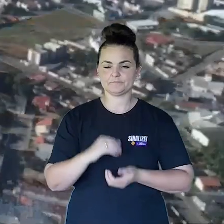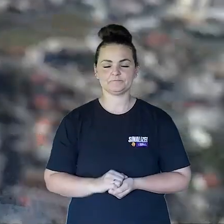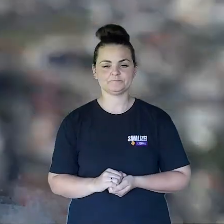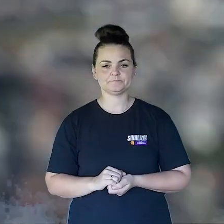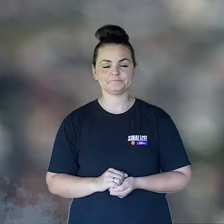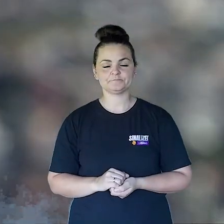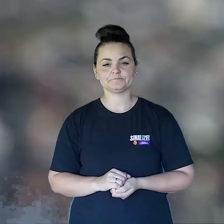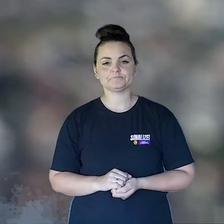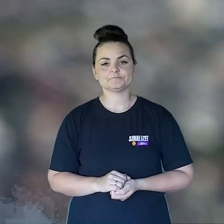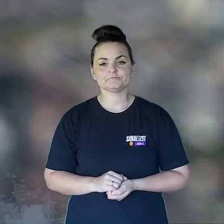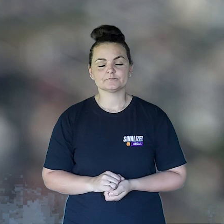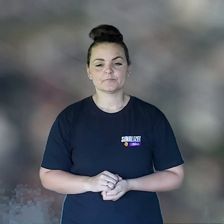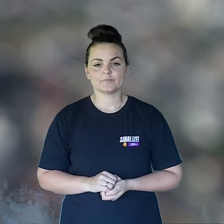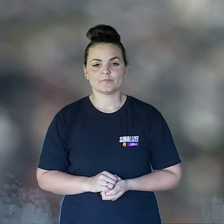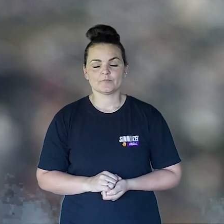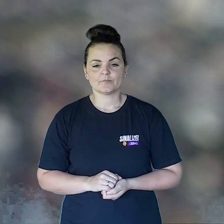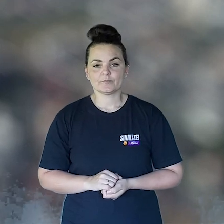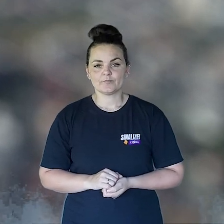comunidade.